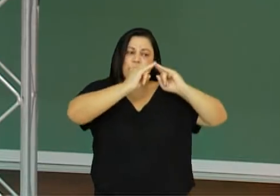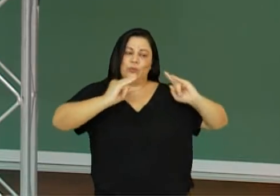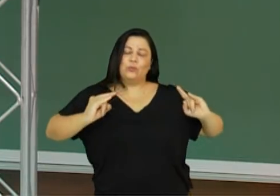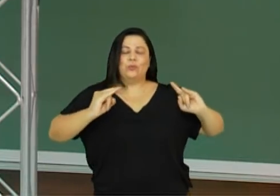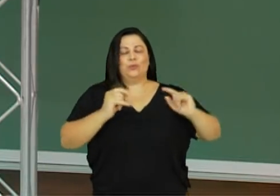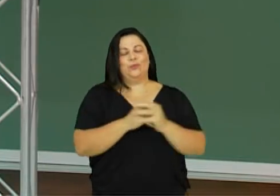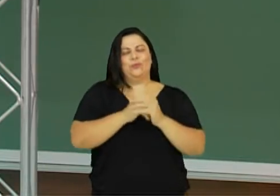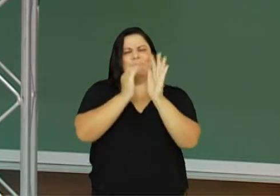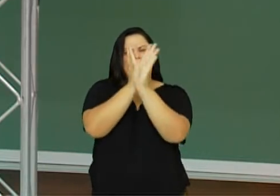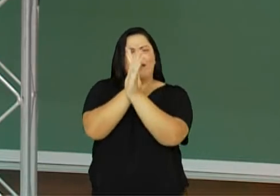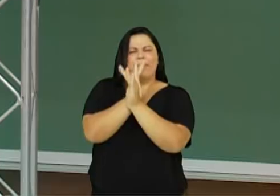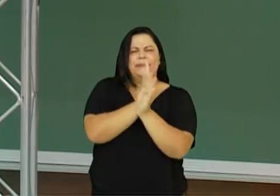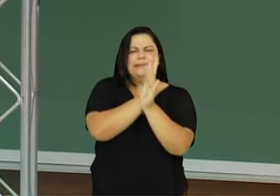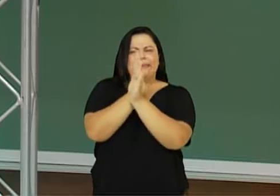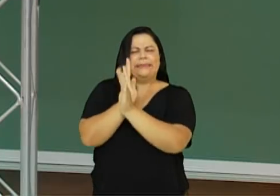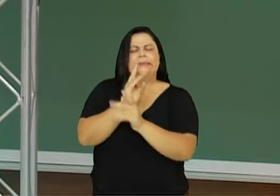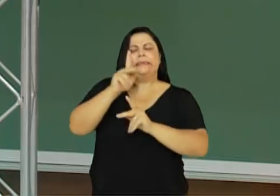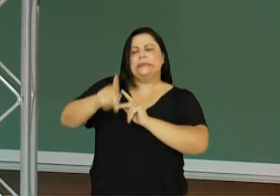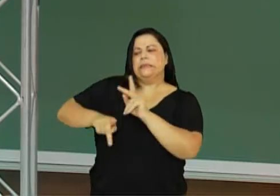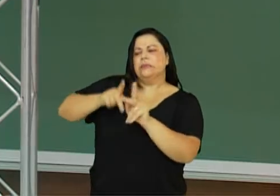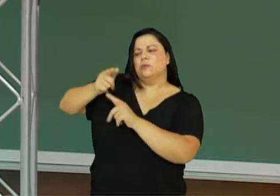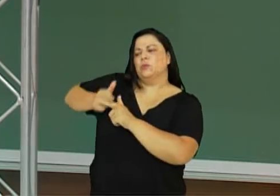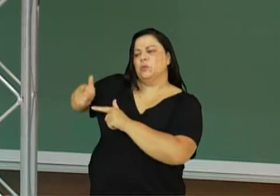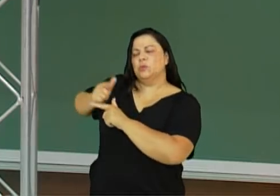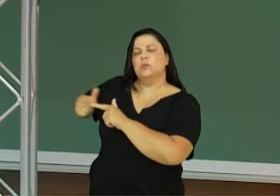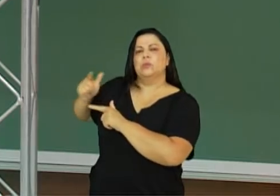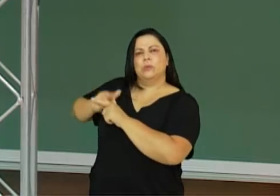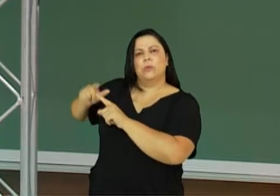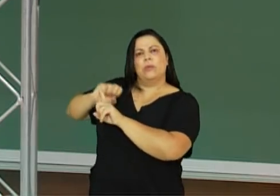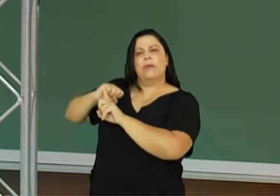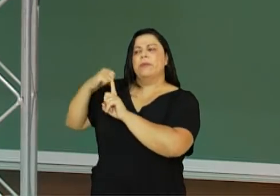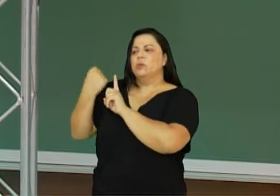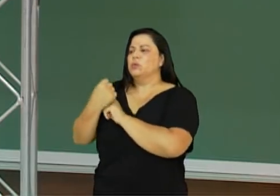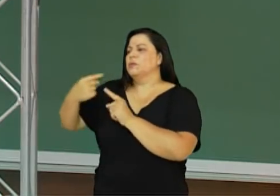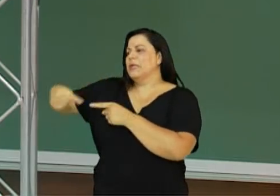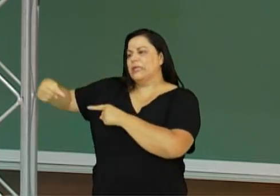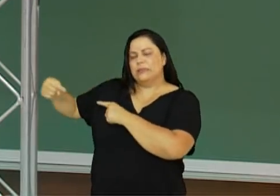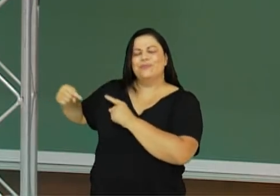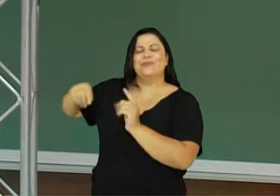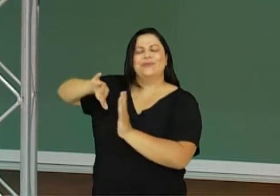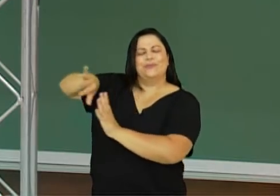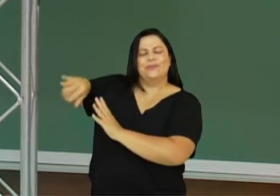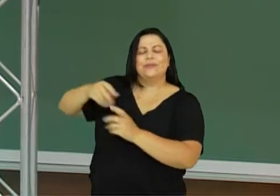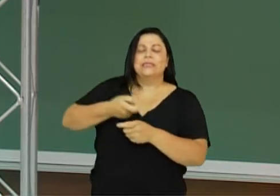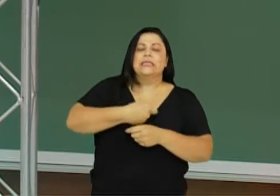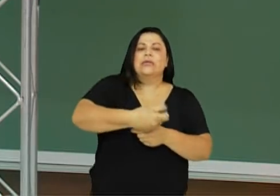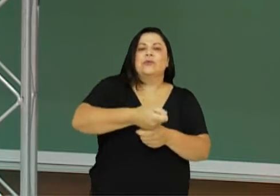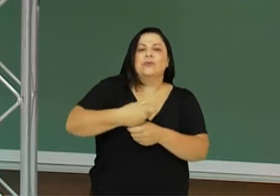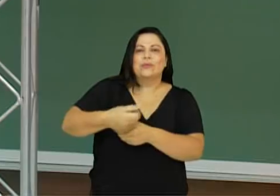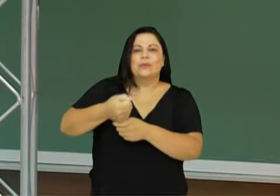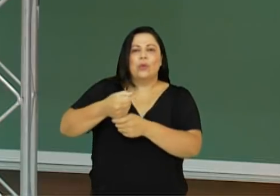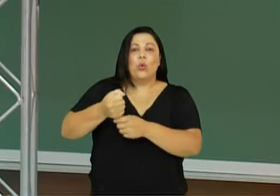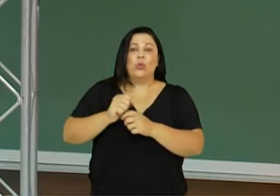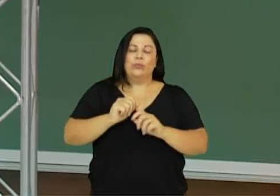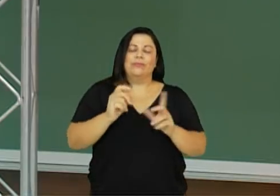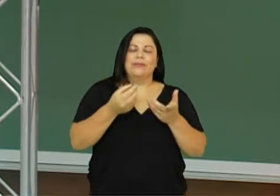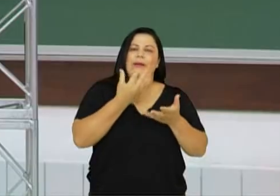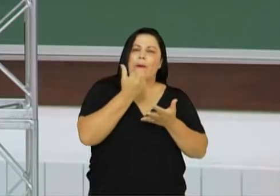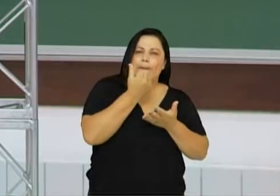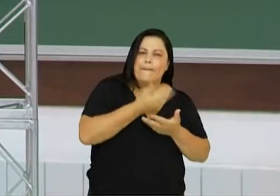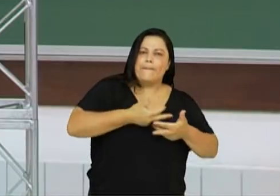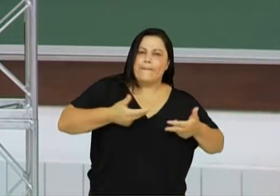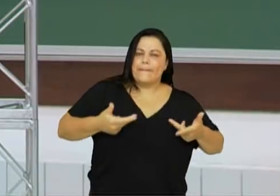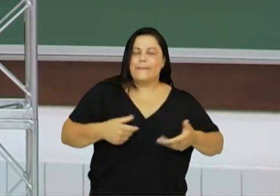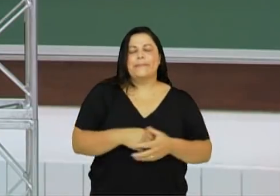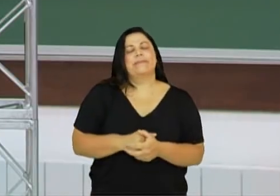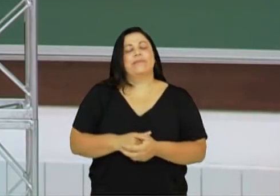problemas econômicos, sociais e políticos, oferecendo espetáculo e alimento para essa população. E daí na aula de hoje, como a